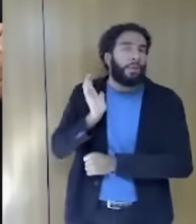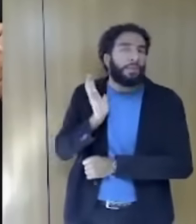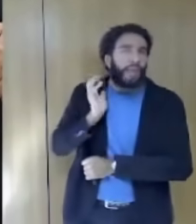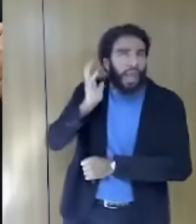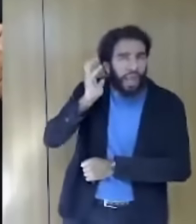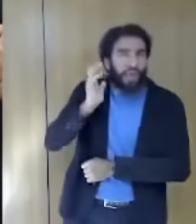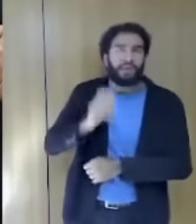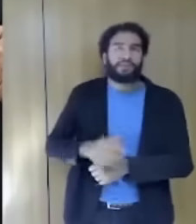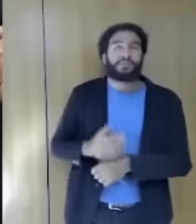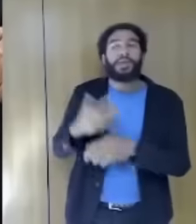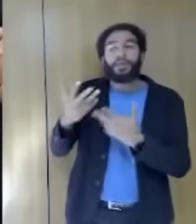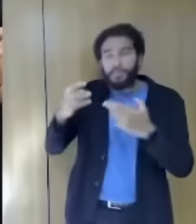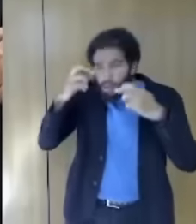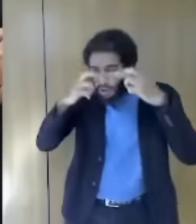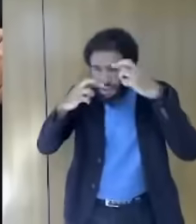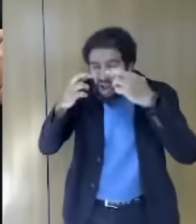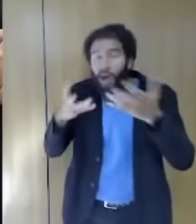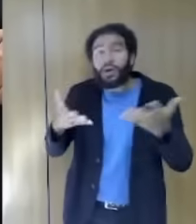Naturalmente, há